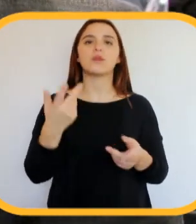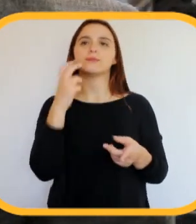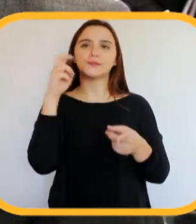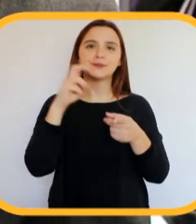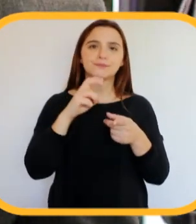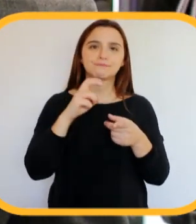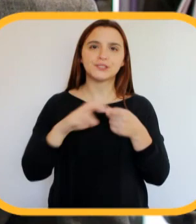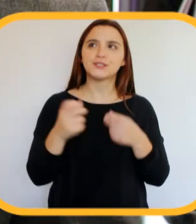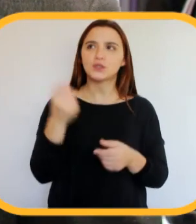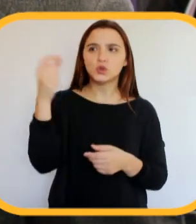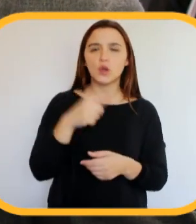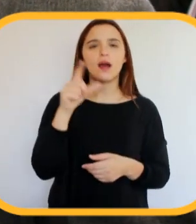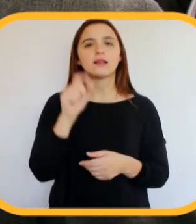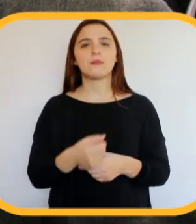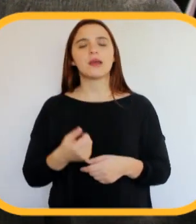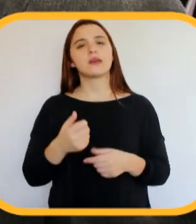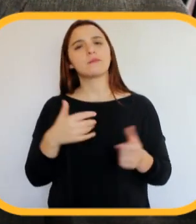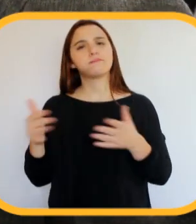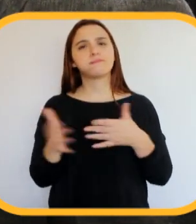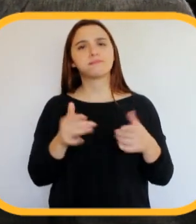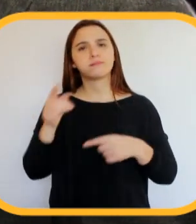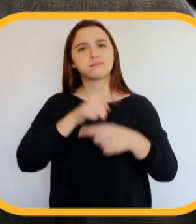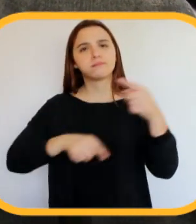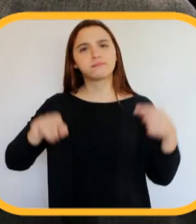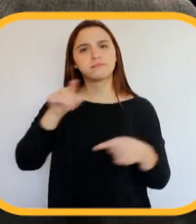So basically, I think